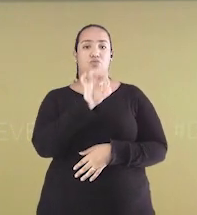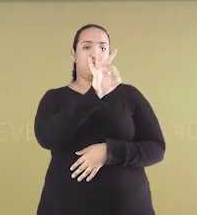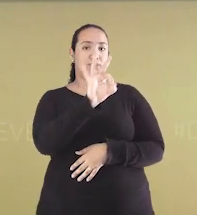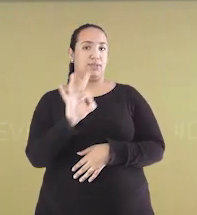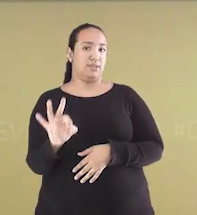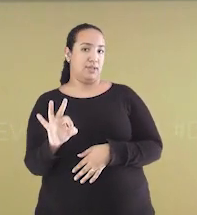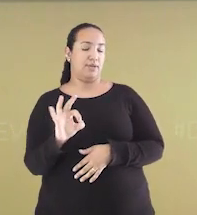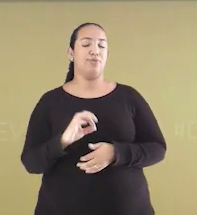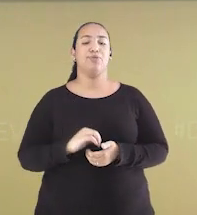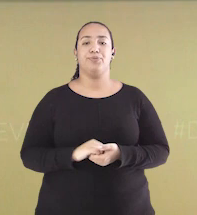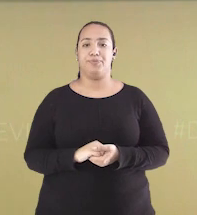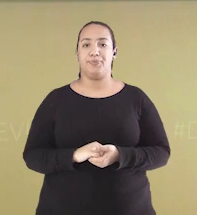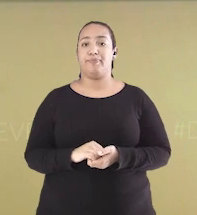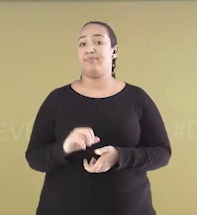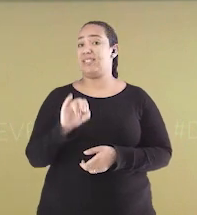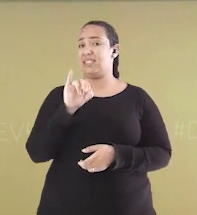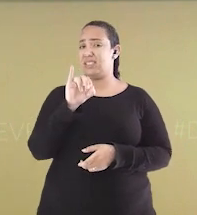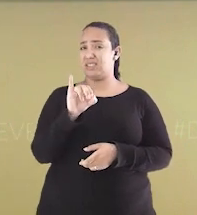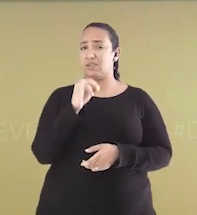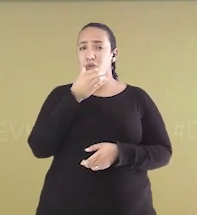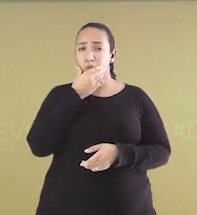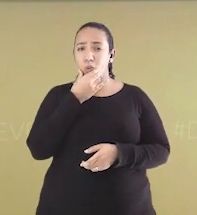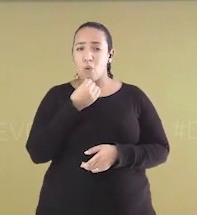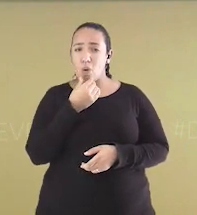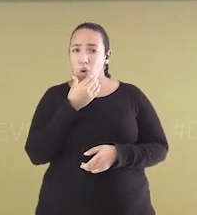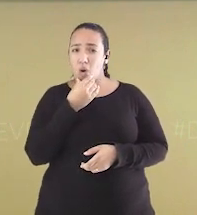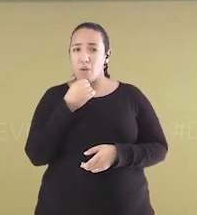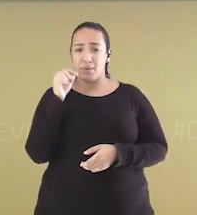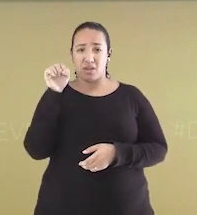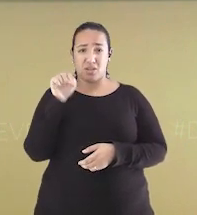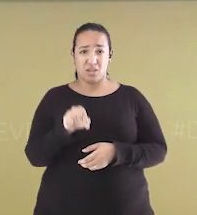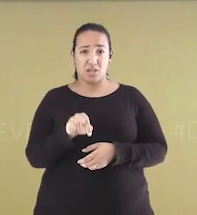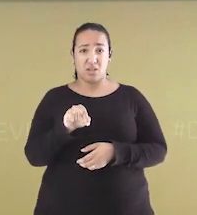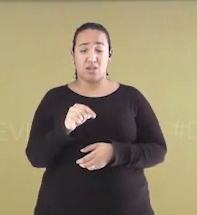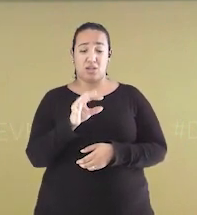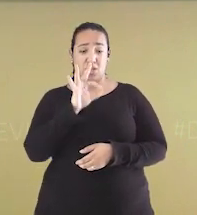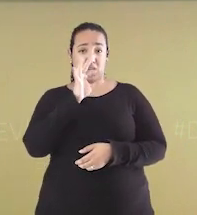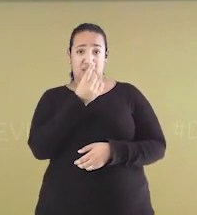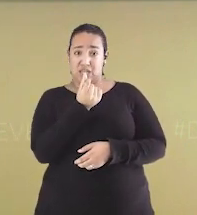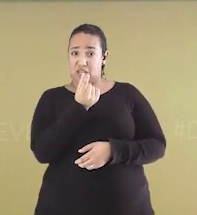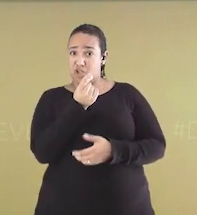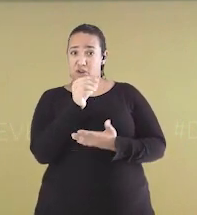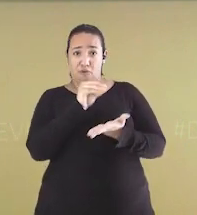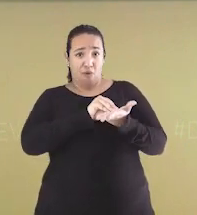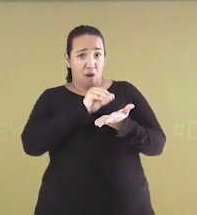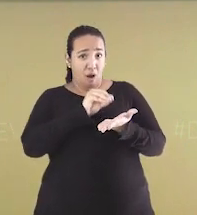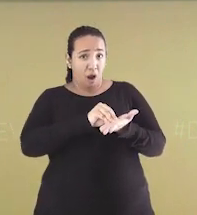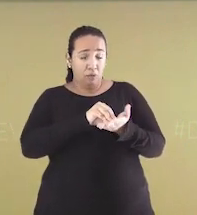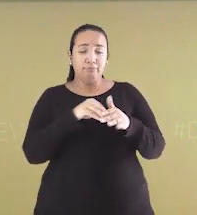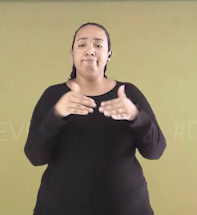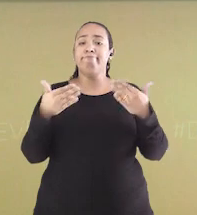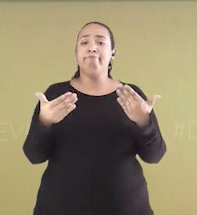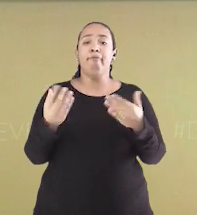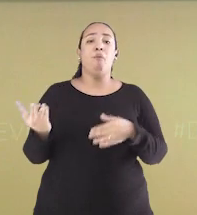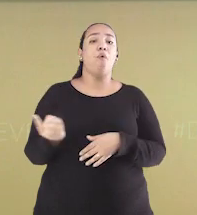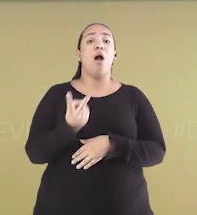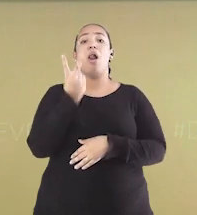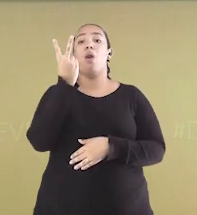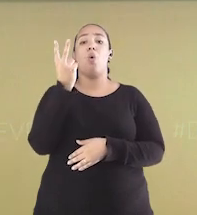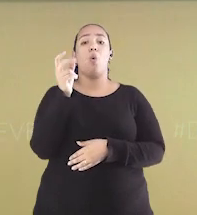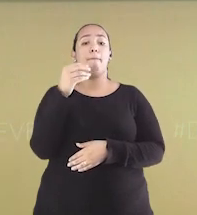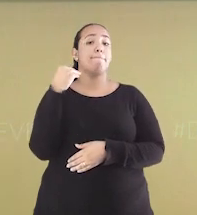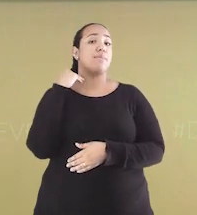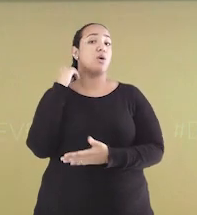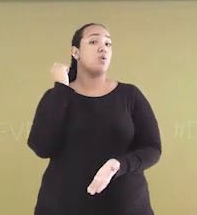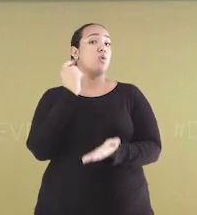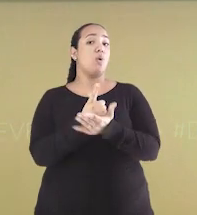mês. Se por um acaso Júlio deixar sua conta com saldo negativo por um mês, qual será o valor cobrado